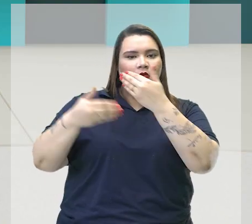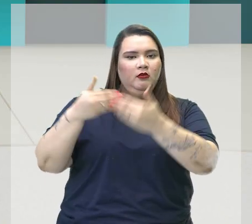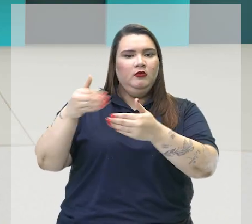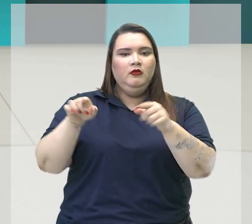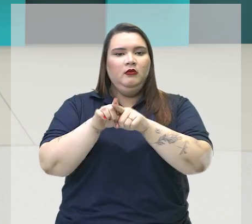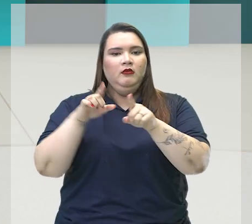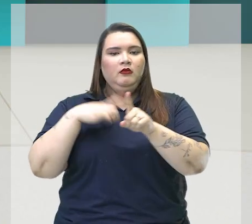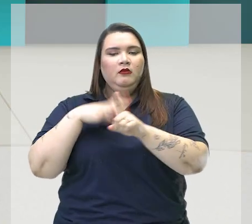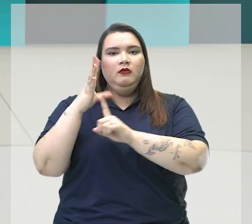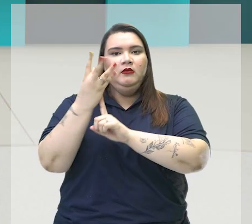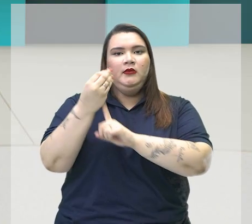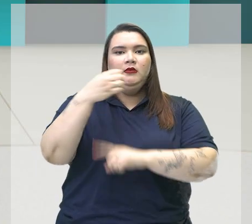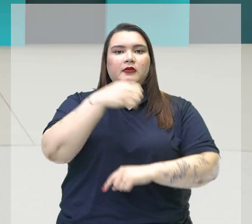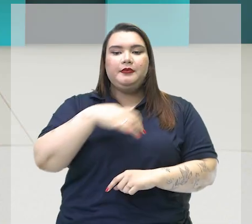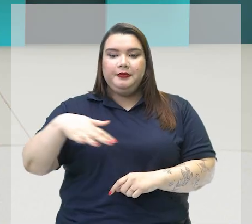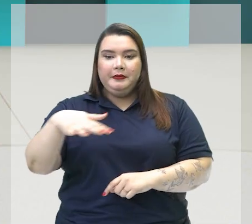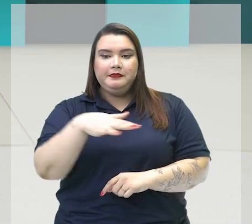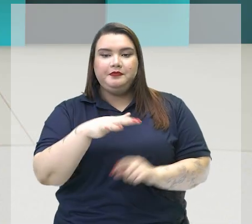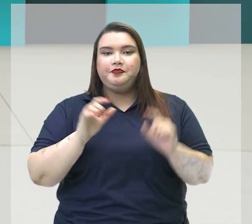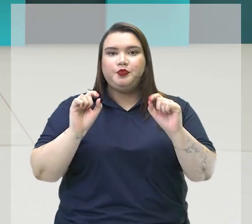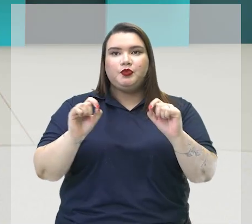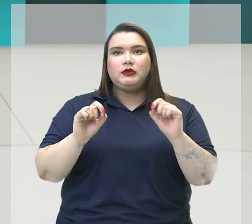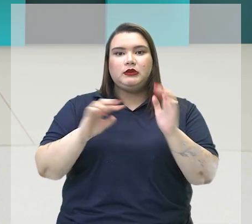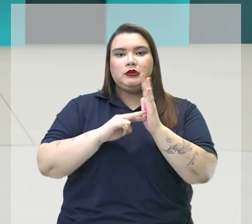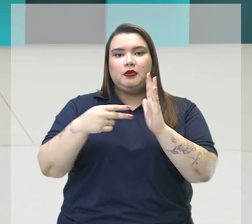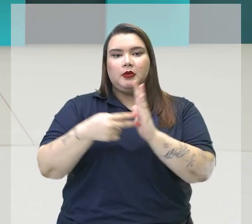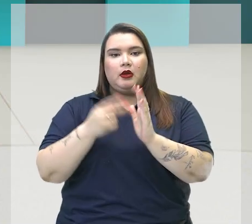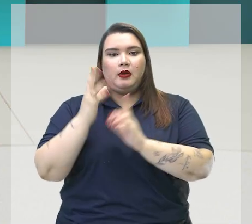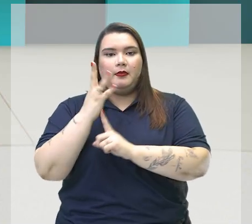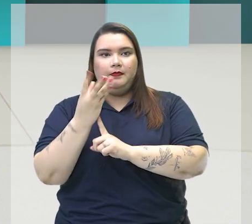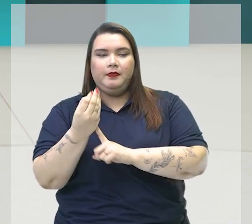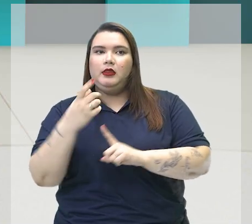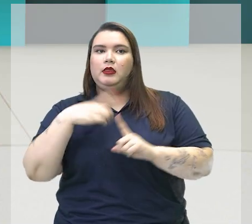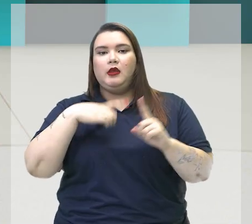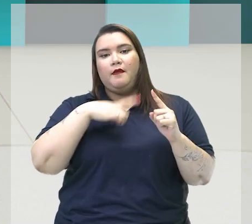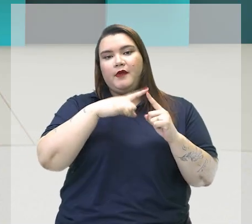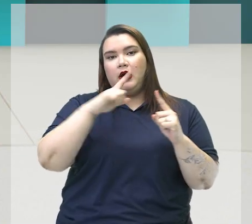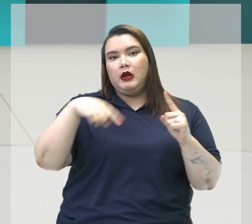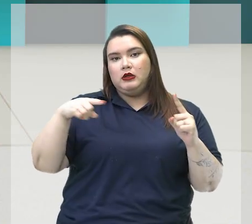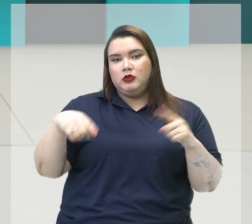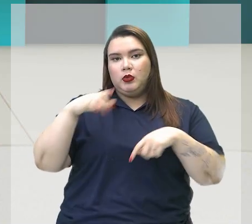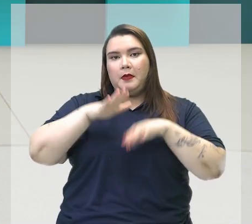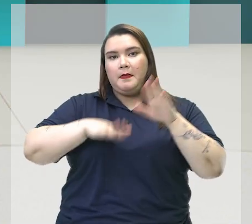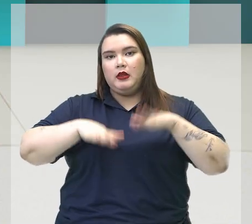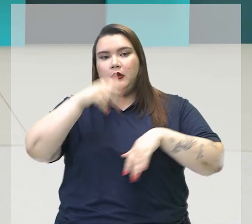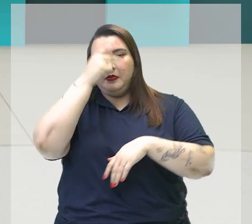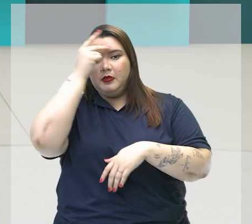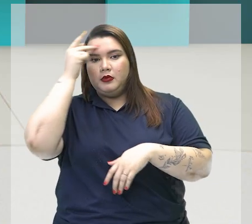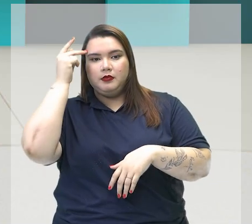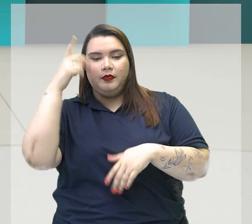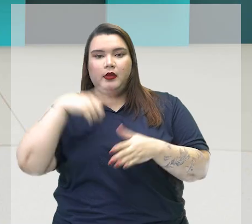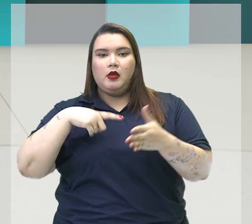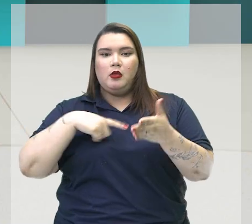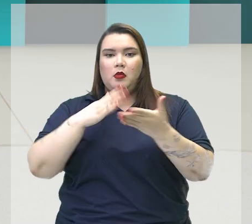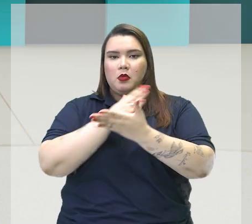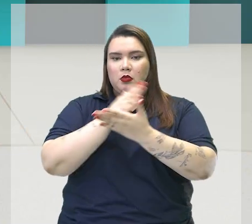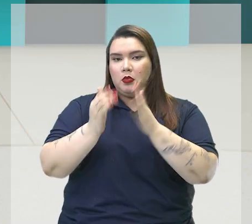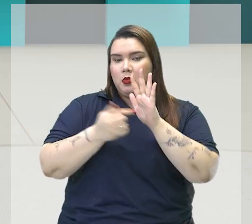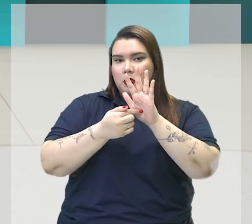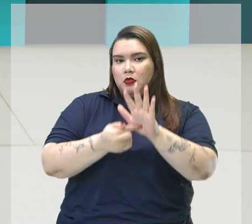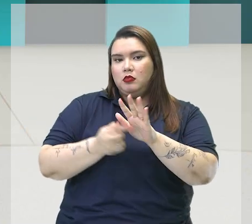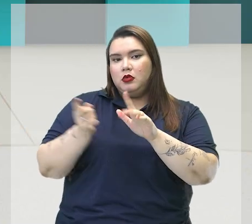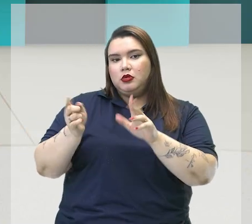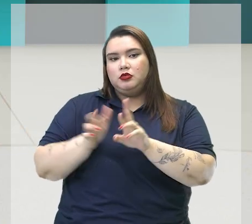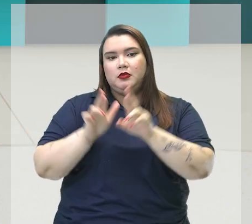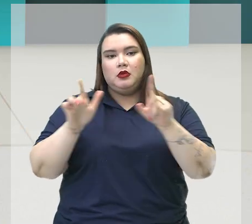arte de um modo geral. O que é a definição de arte? Isso varia de pessoa para pessoa. Por exemplo, nós temos algumas aqui que diferenciam. O